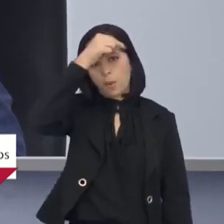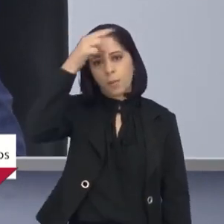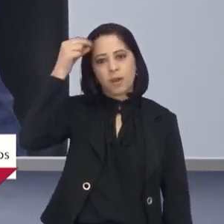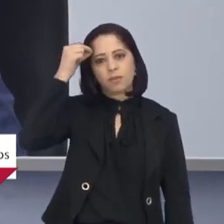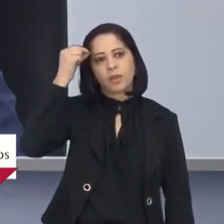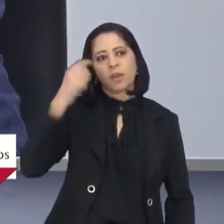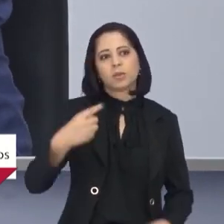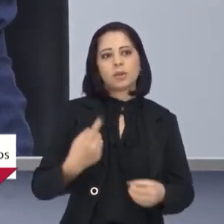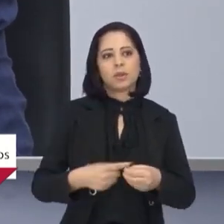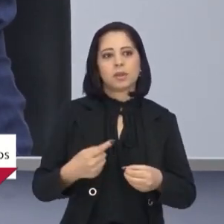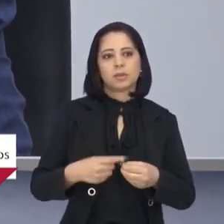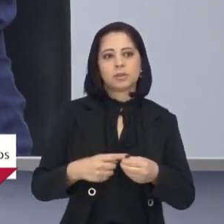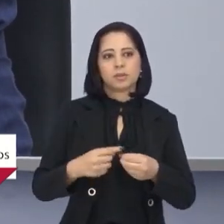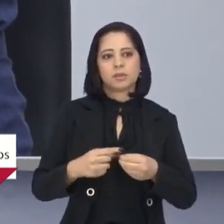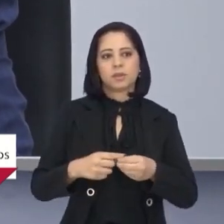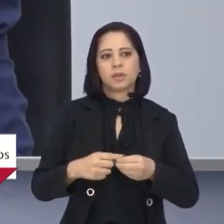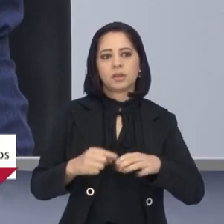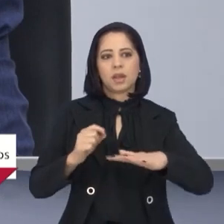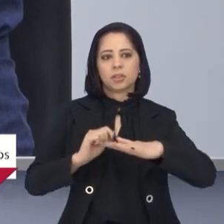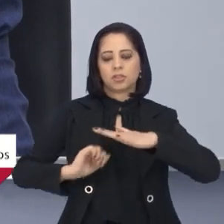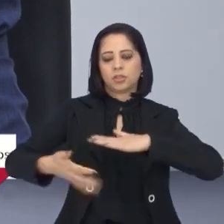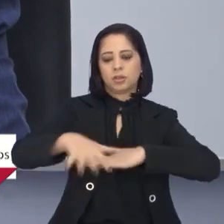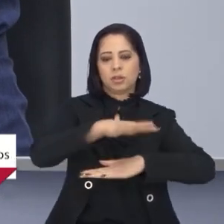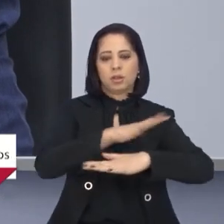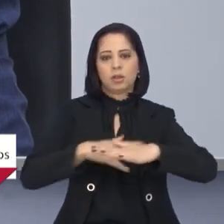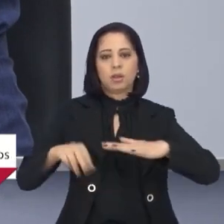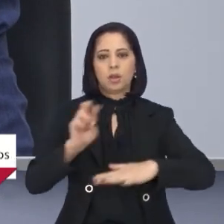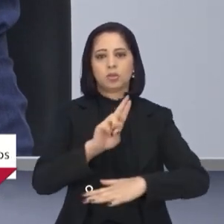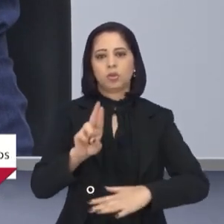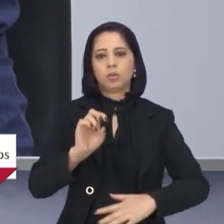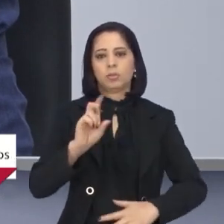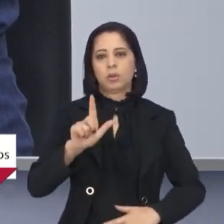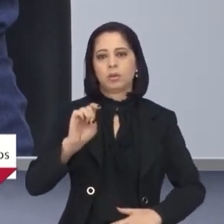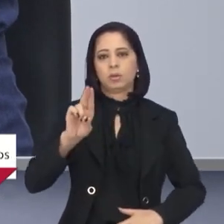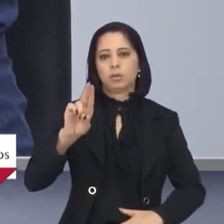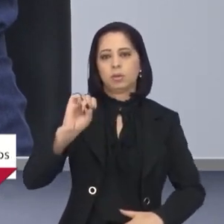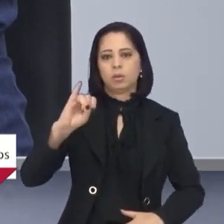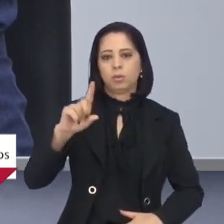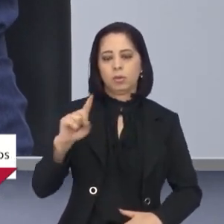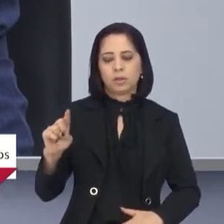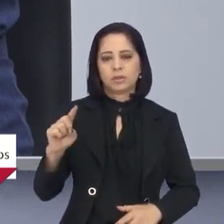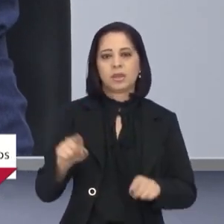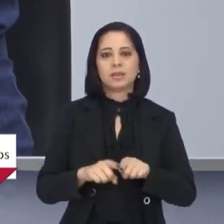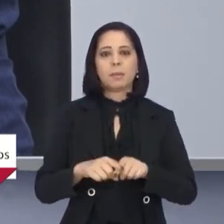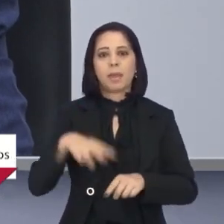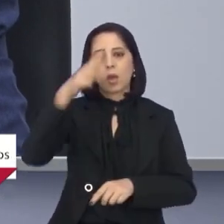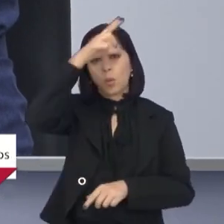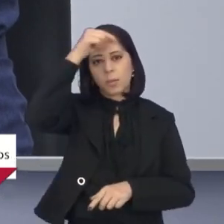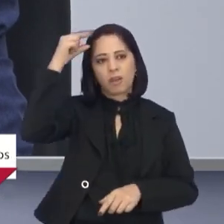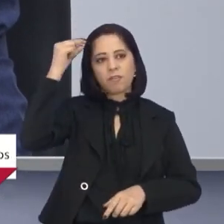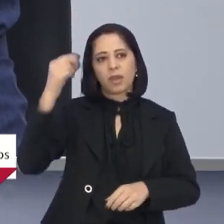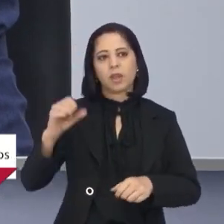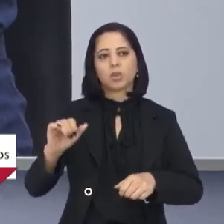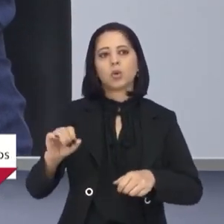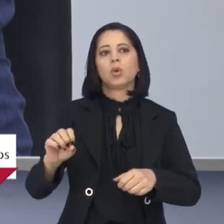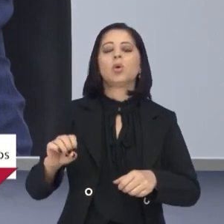Ilhabela Antônio Luiz coluti E também o prefeito de Lorena Silvio